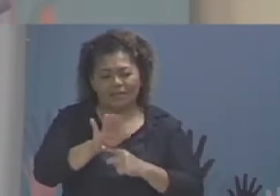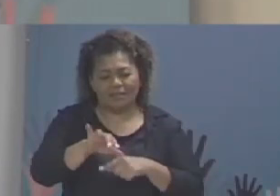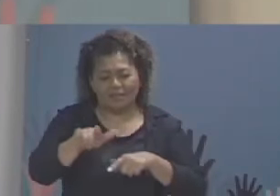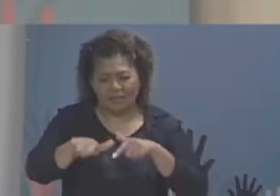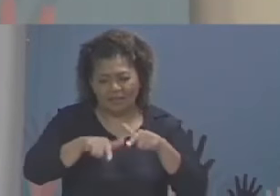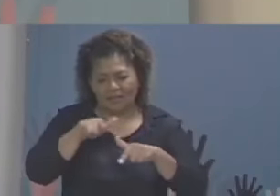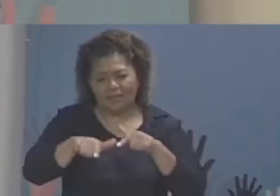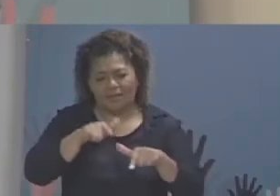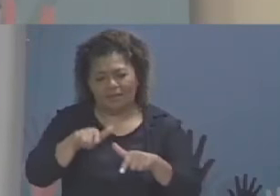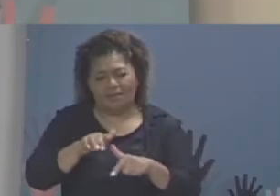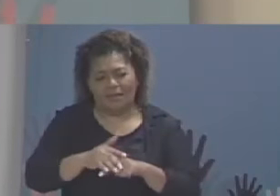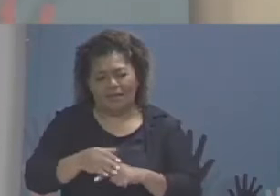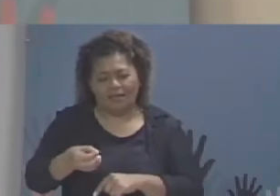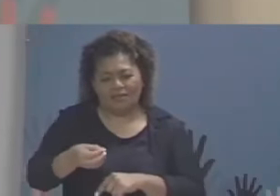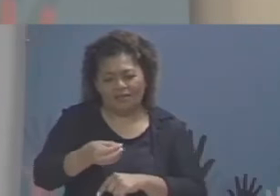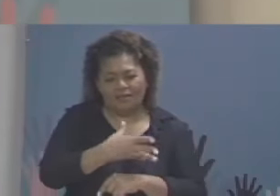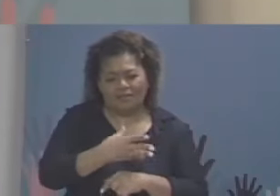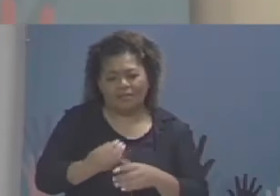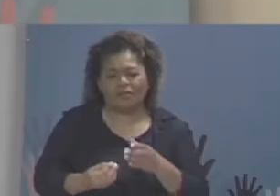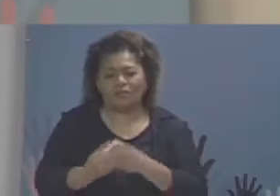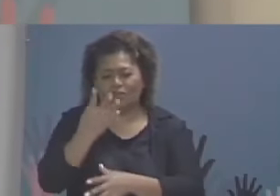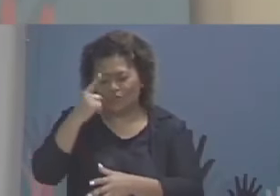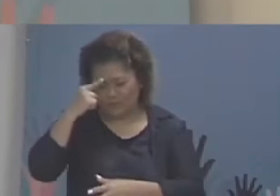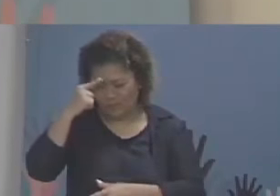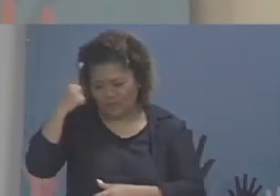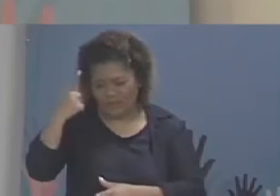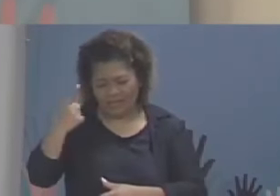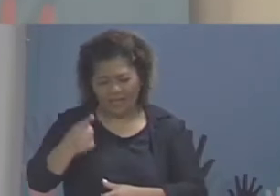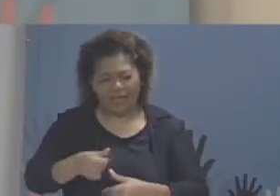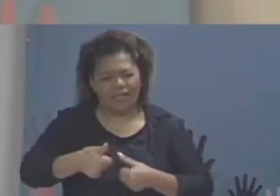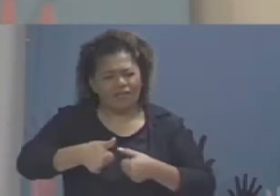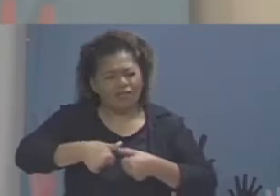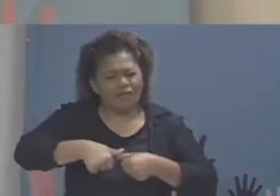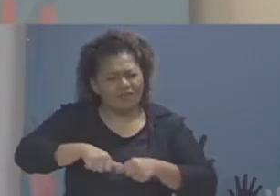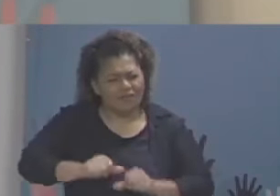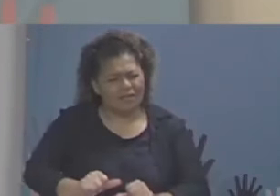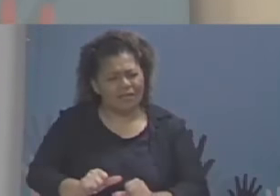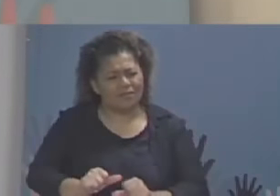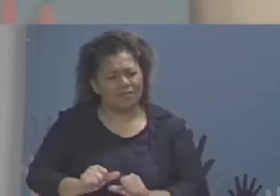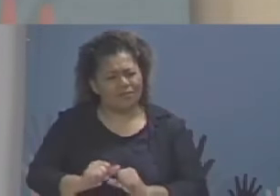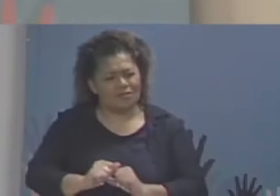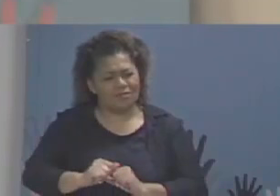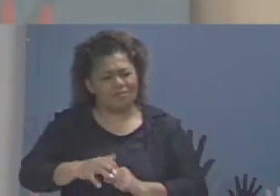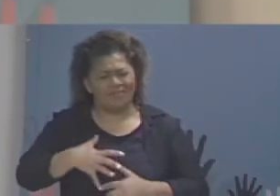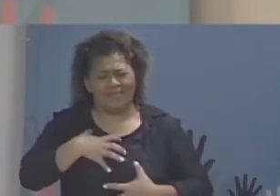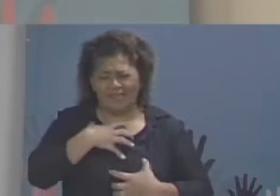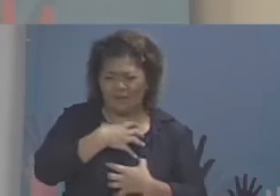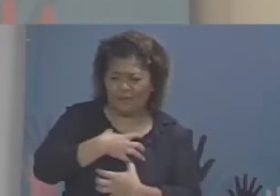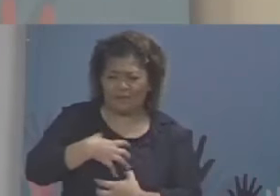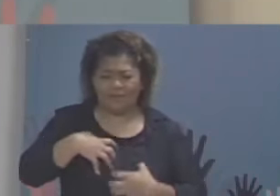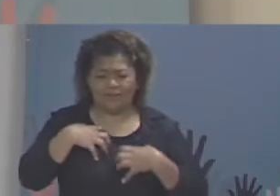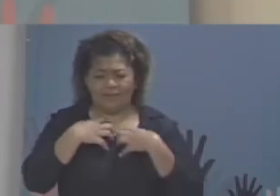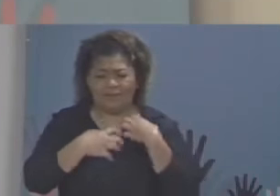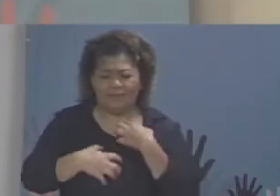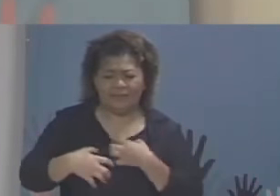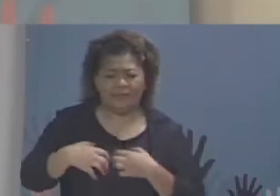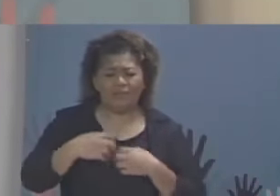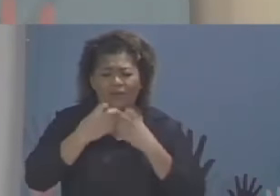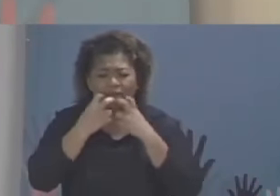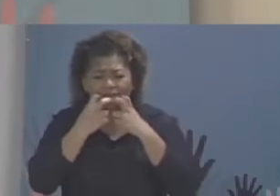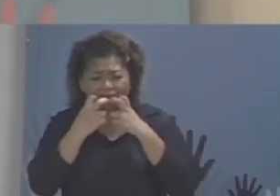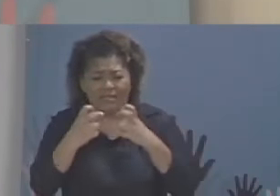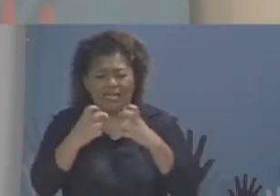deixar bastante claro que a renovação ela surgiu de uma ideia. E nós ficamos extremamente incomodados com esses gritos, com